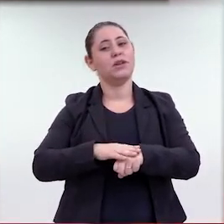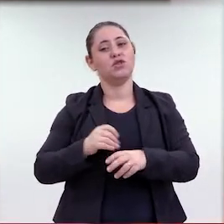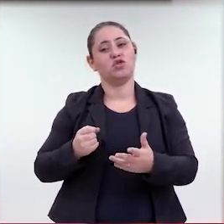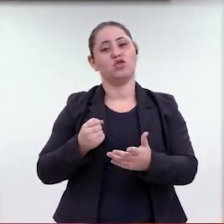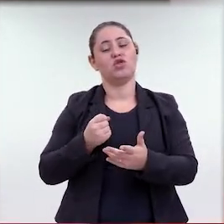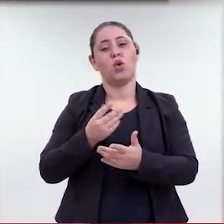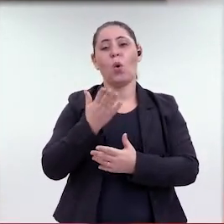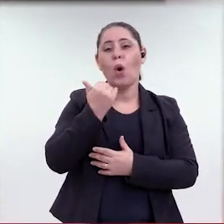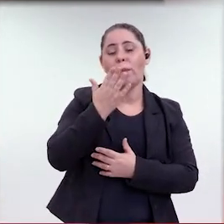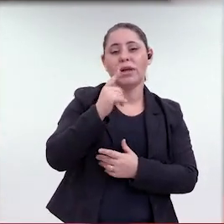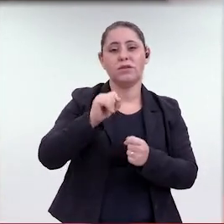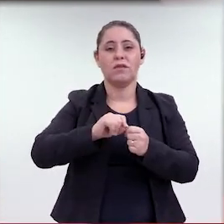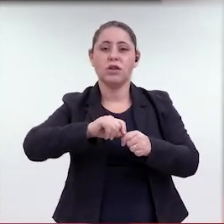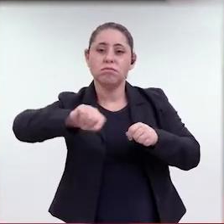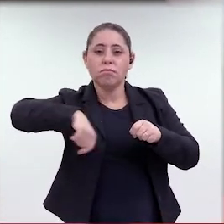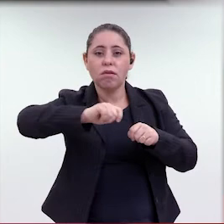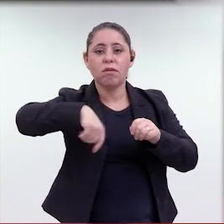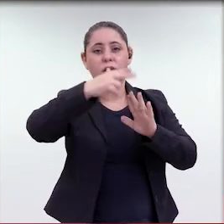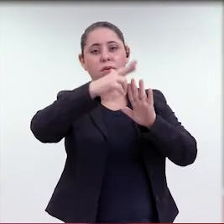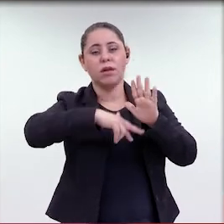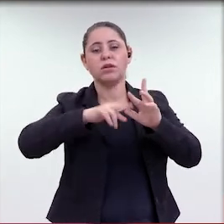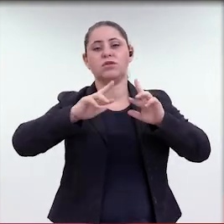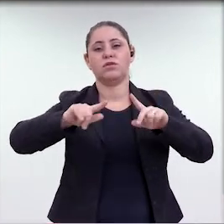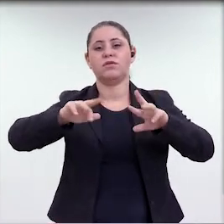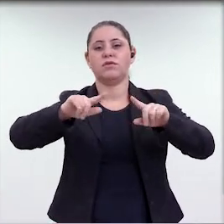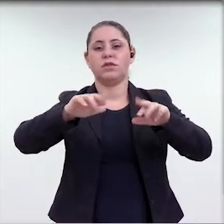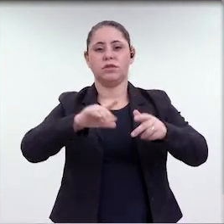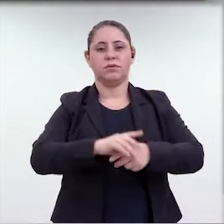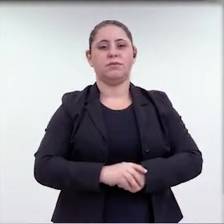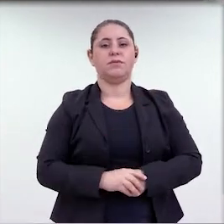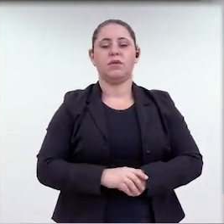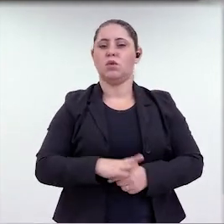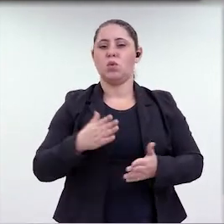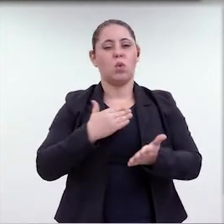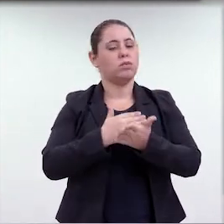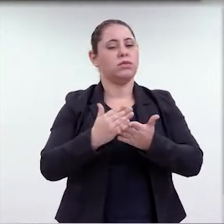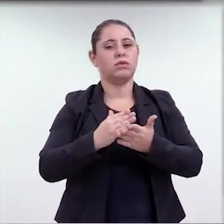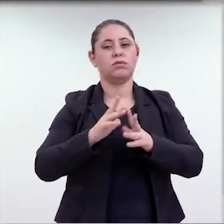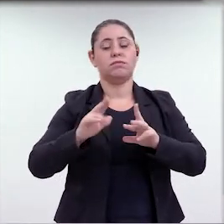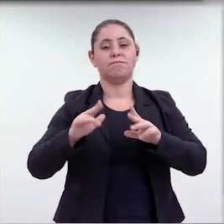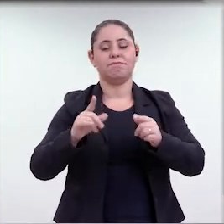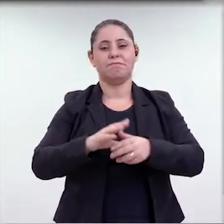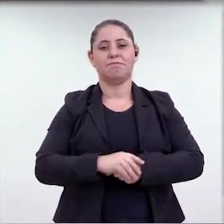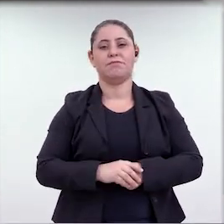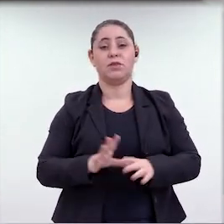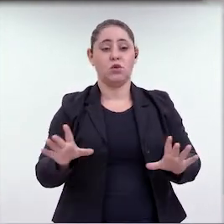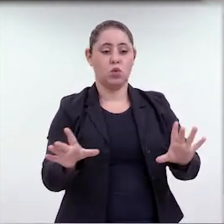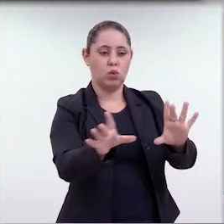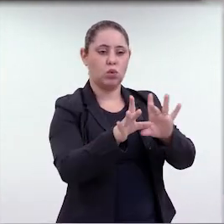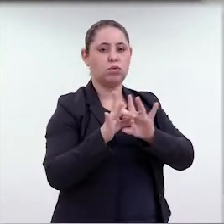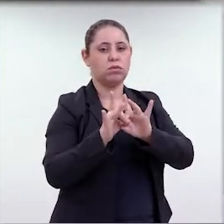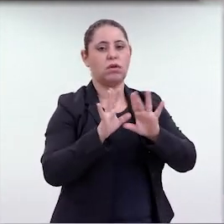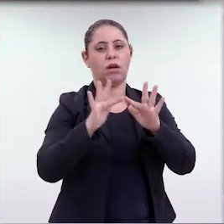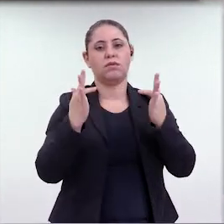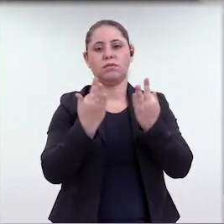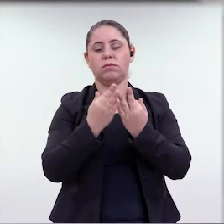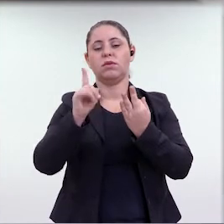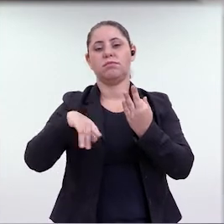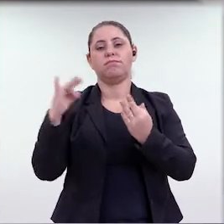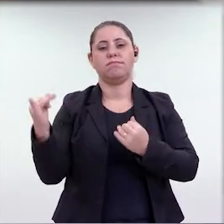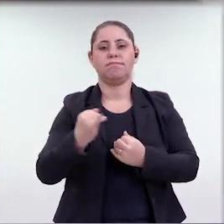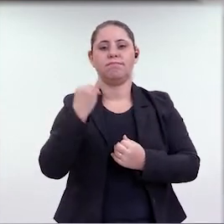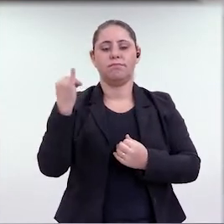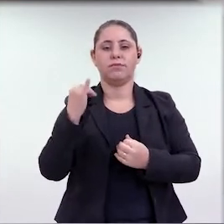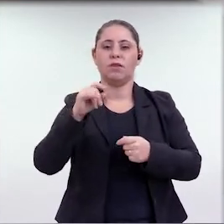De fazer receitas diferentes. A gente ainda não entrou nessa dinâmica, não. E unir a família, que é o mais importante, né? Cozinhar em